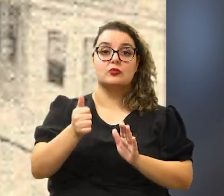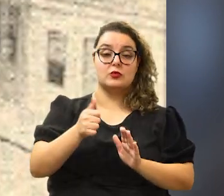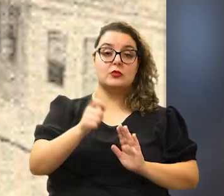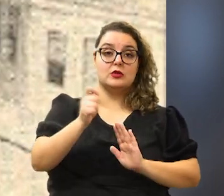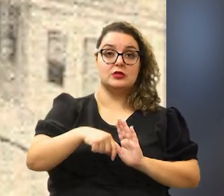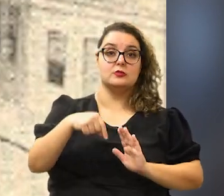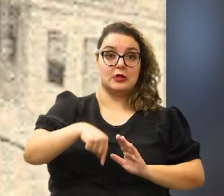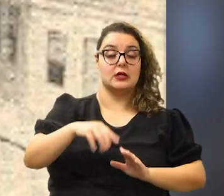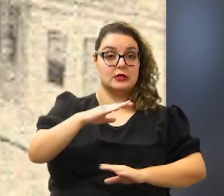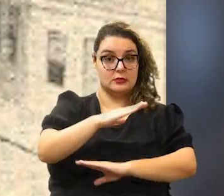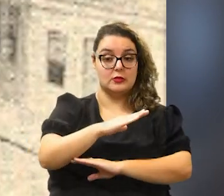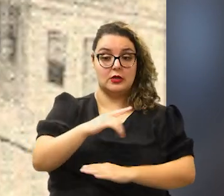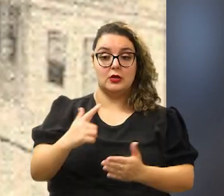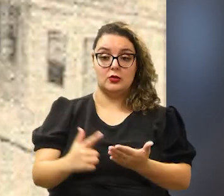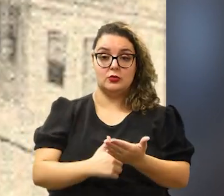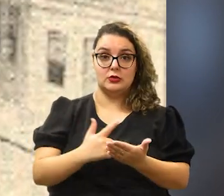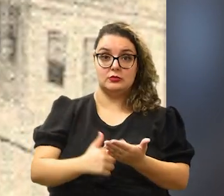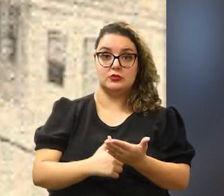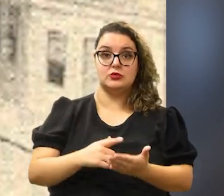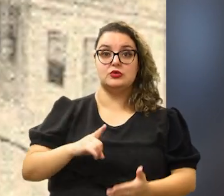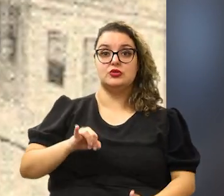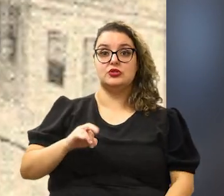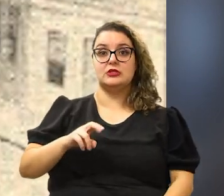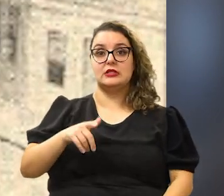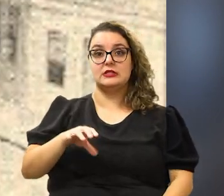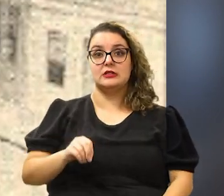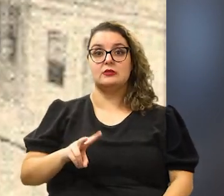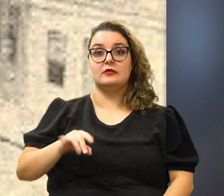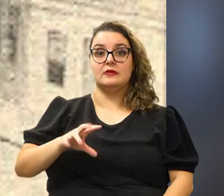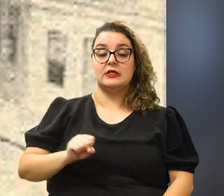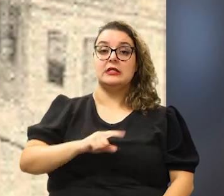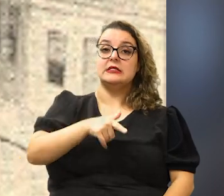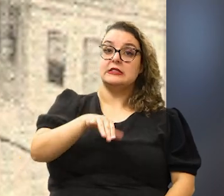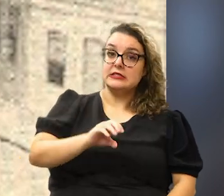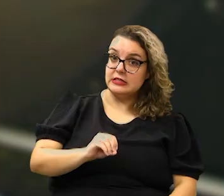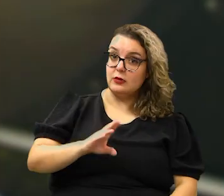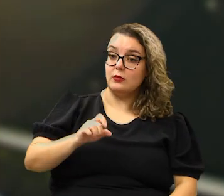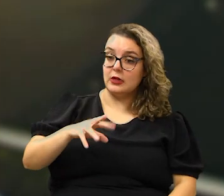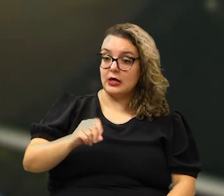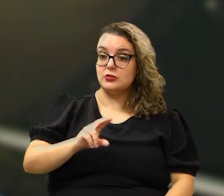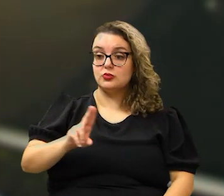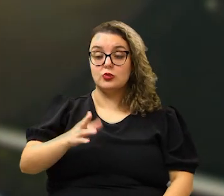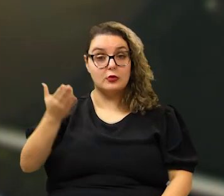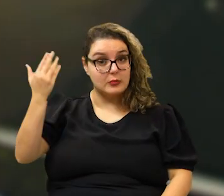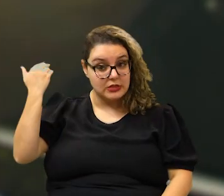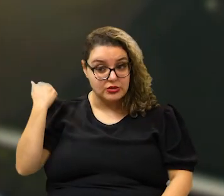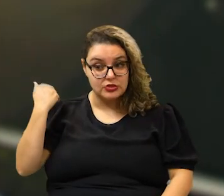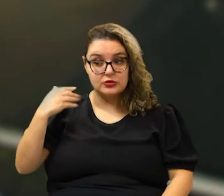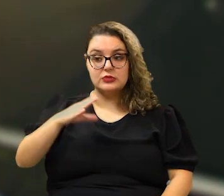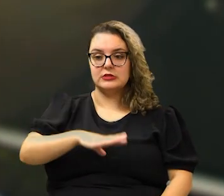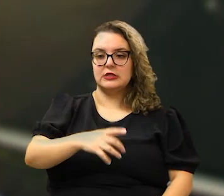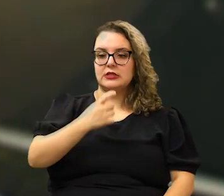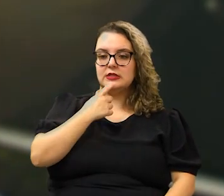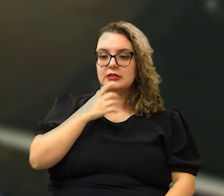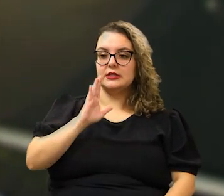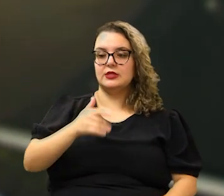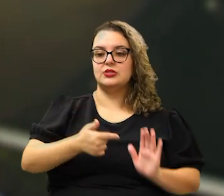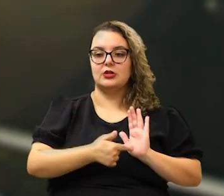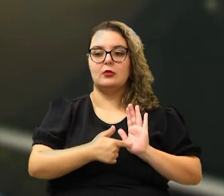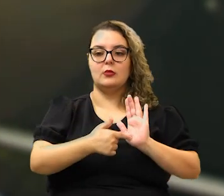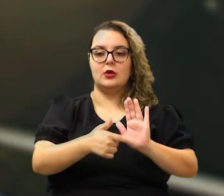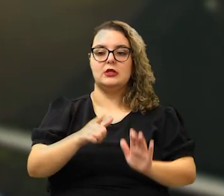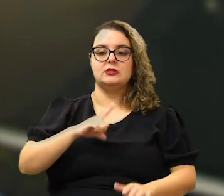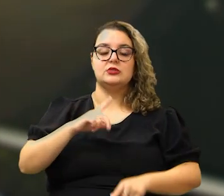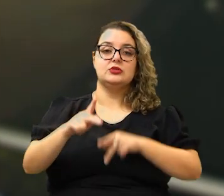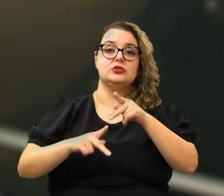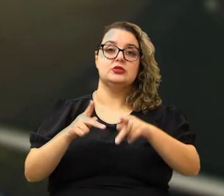da Câmara é o livro de ereção da Vila de São Carlos, que era o antigo nome da cidade de Campinas, e ela já mostra que tinha